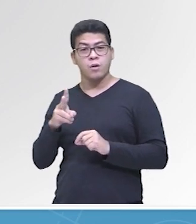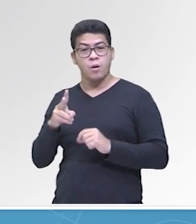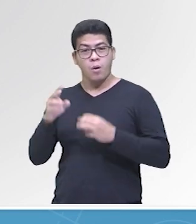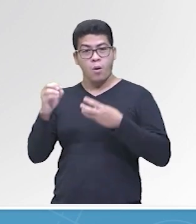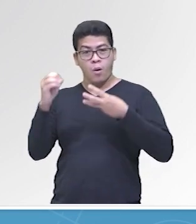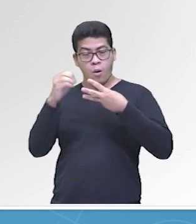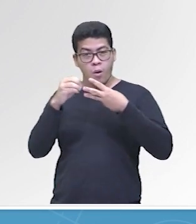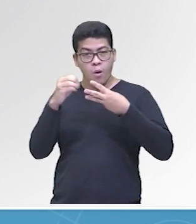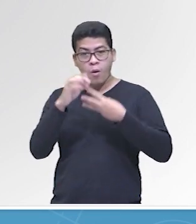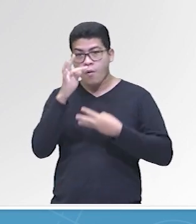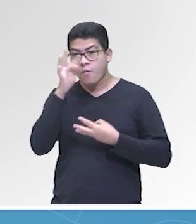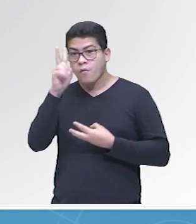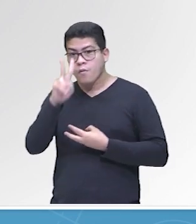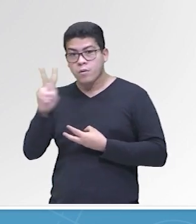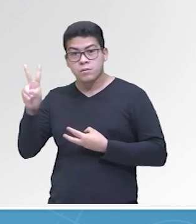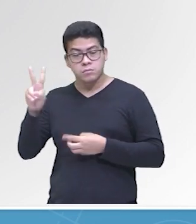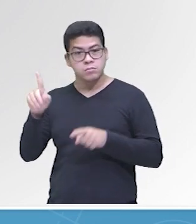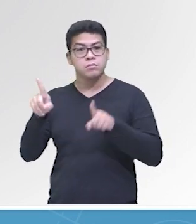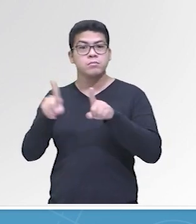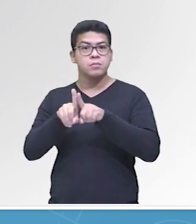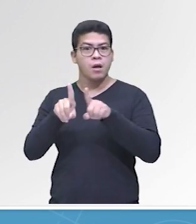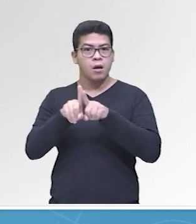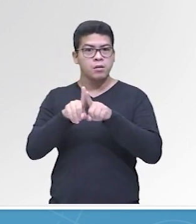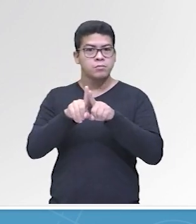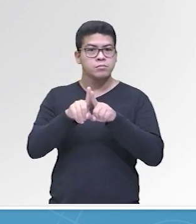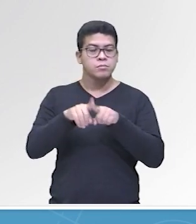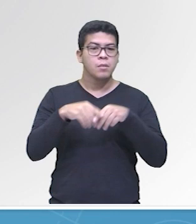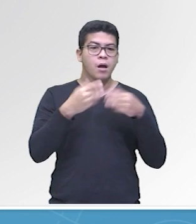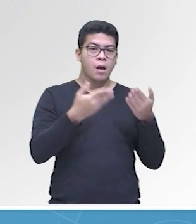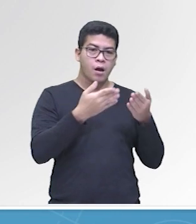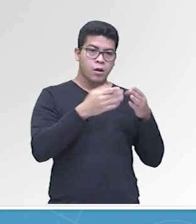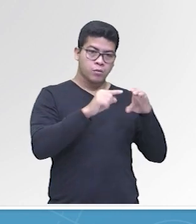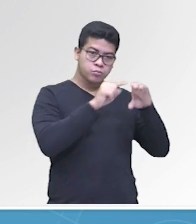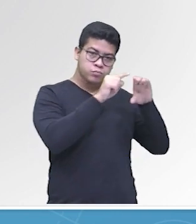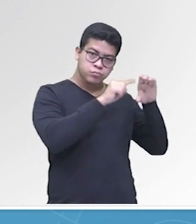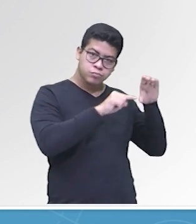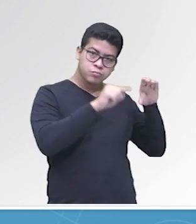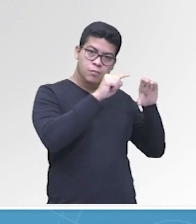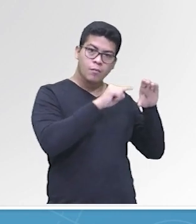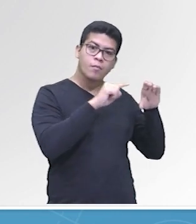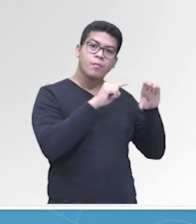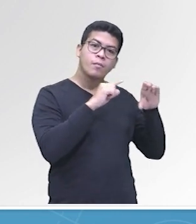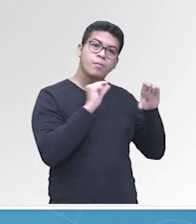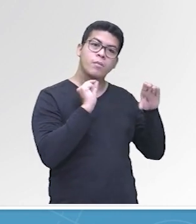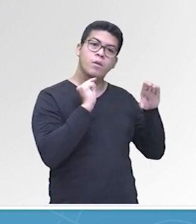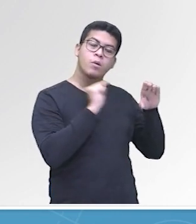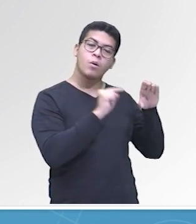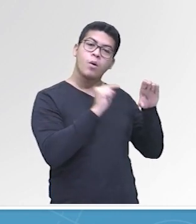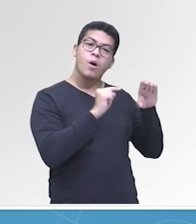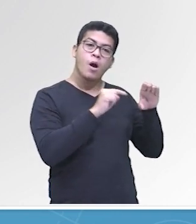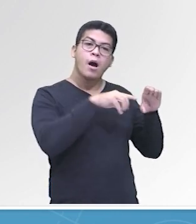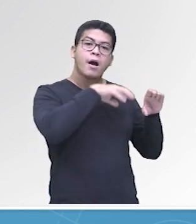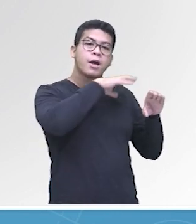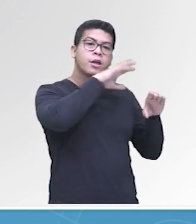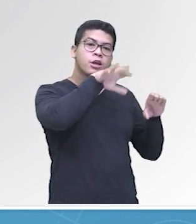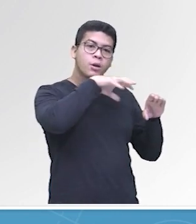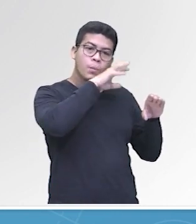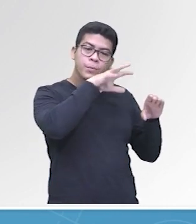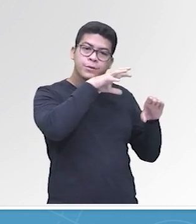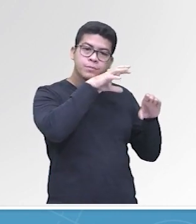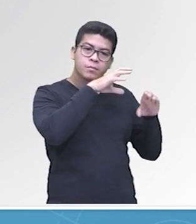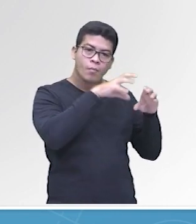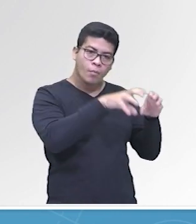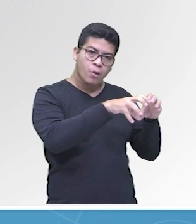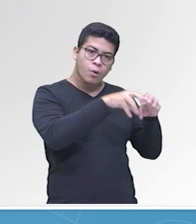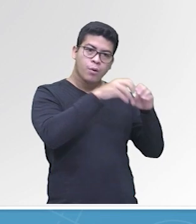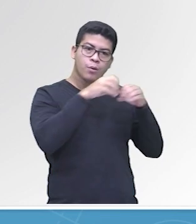por um tipo de célula, uma demonstração de célula retirada de algum tecido, né?